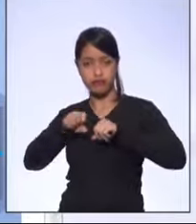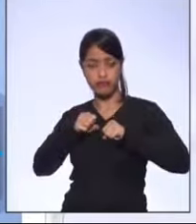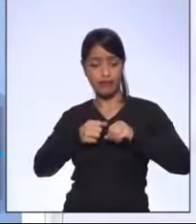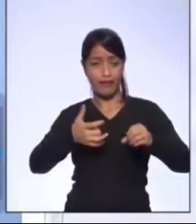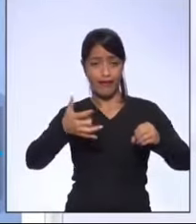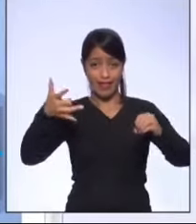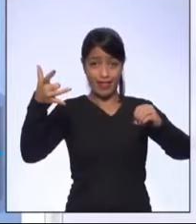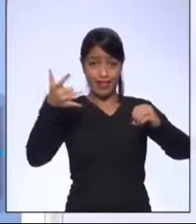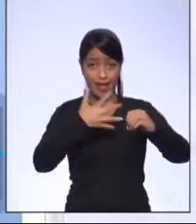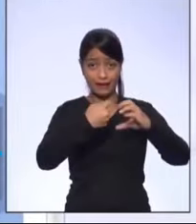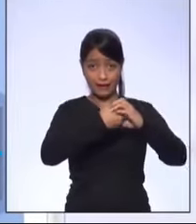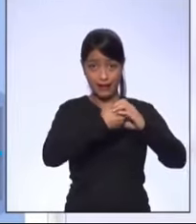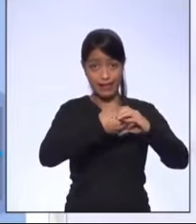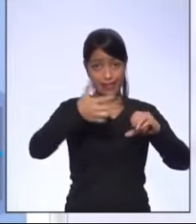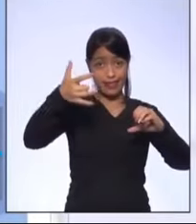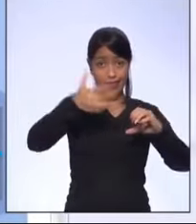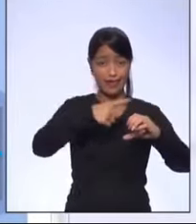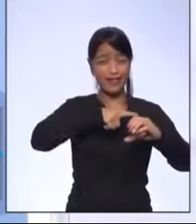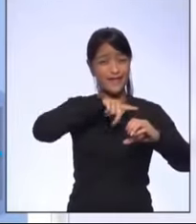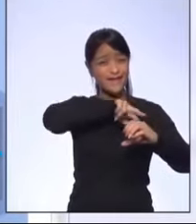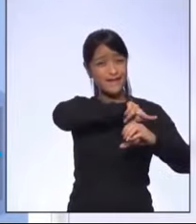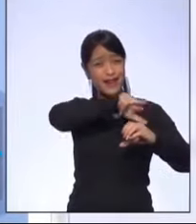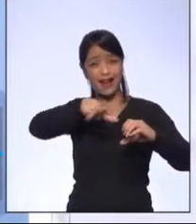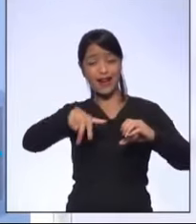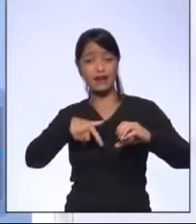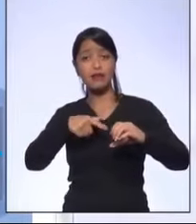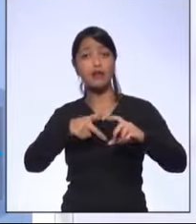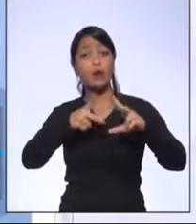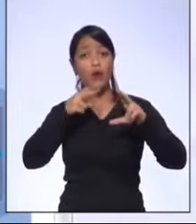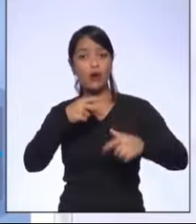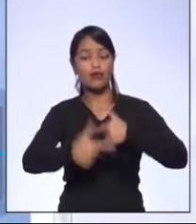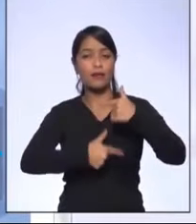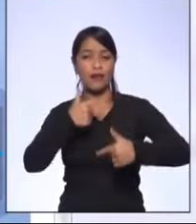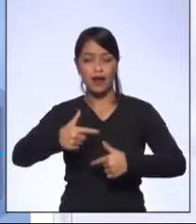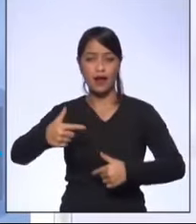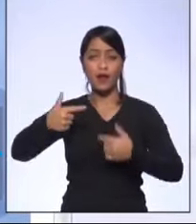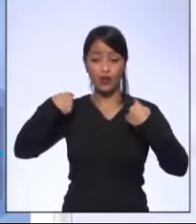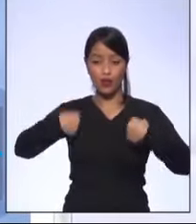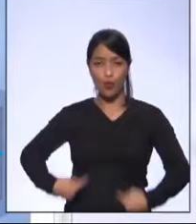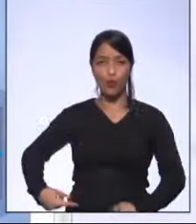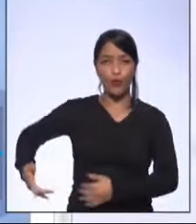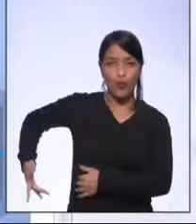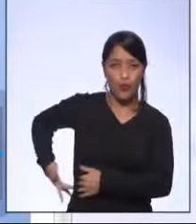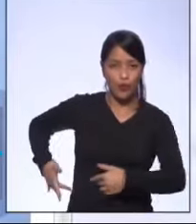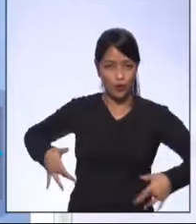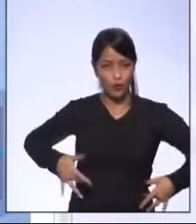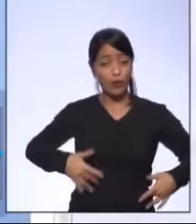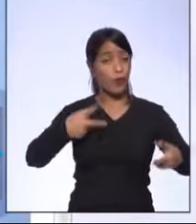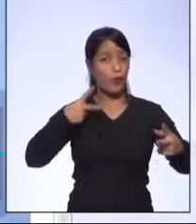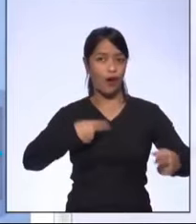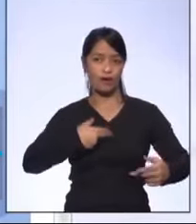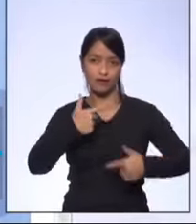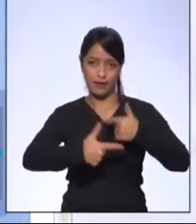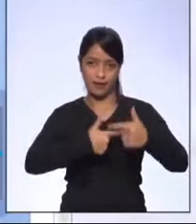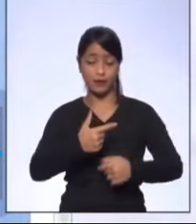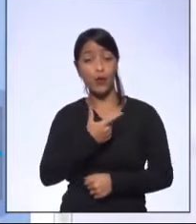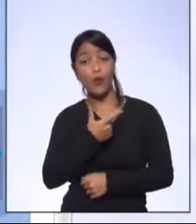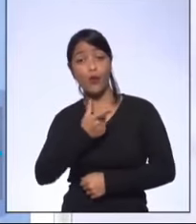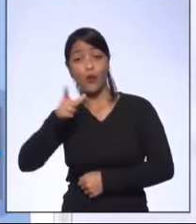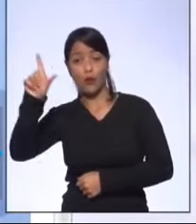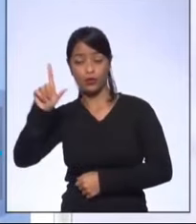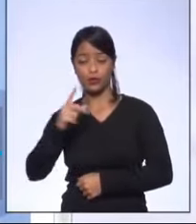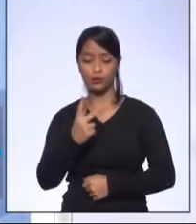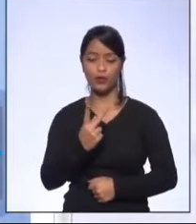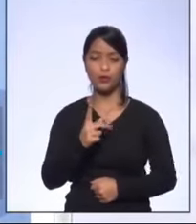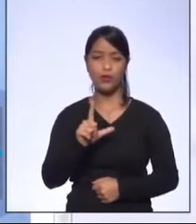que farão papel de órgão, tudo bem? Mas, no caso dos seres pluricelulares, não.